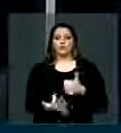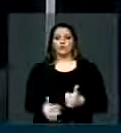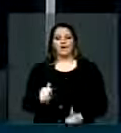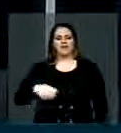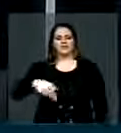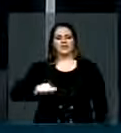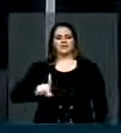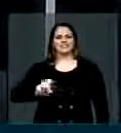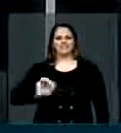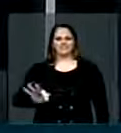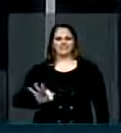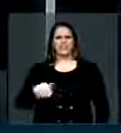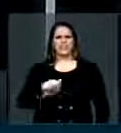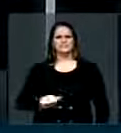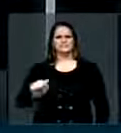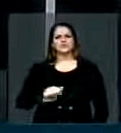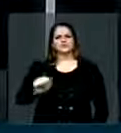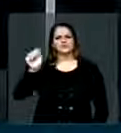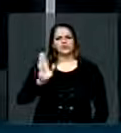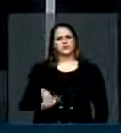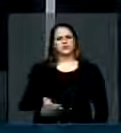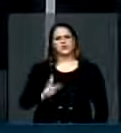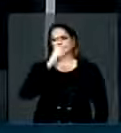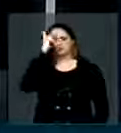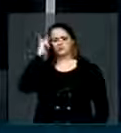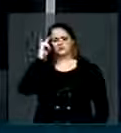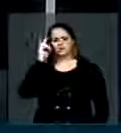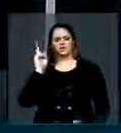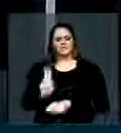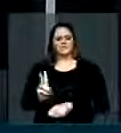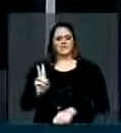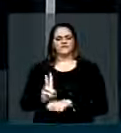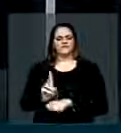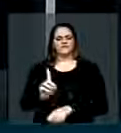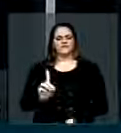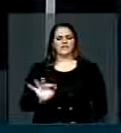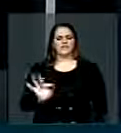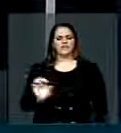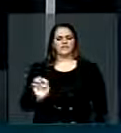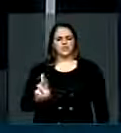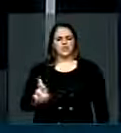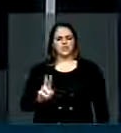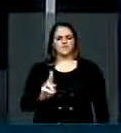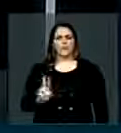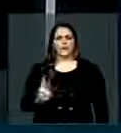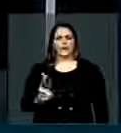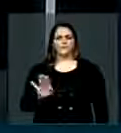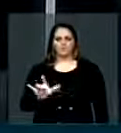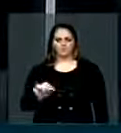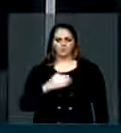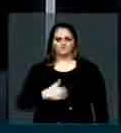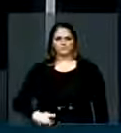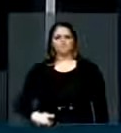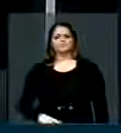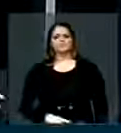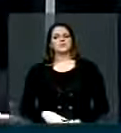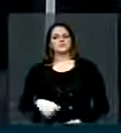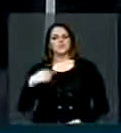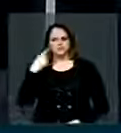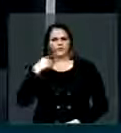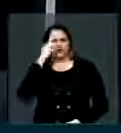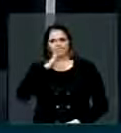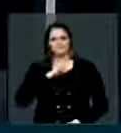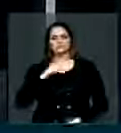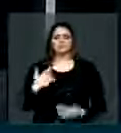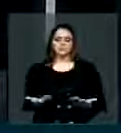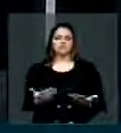a Associação Nacional dos Defensores Públicos, na qual nós queremos aqui parabenizar toda a nova